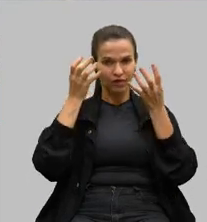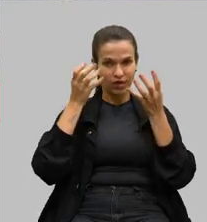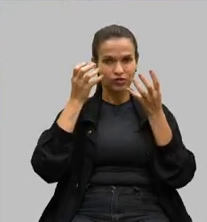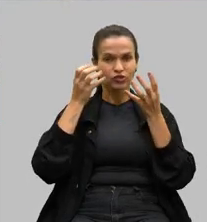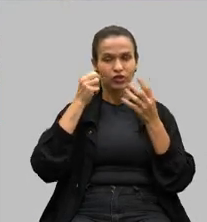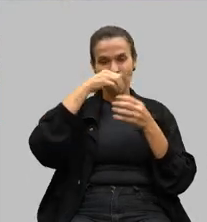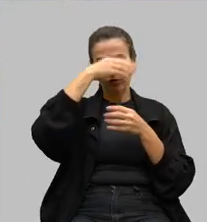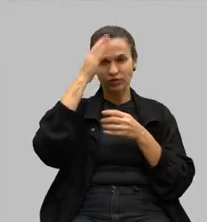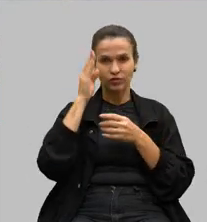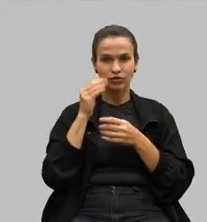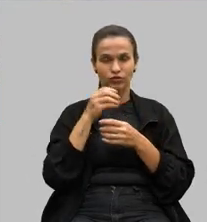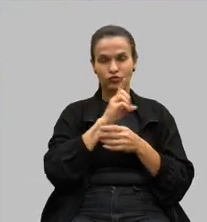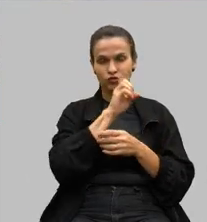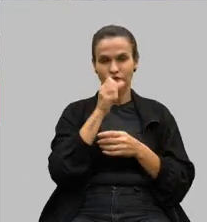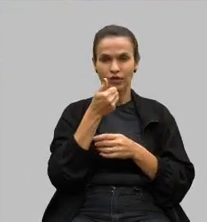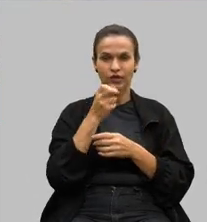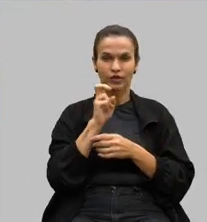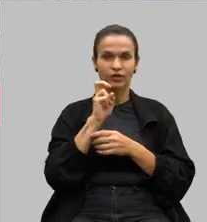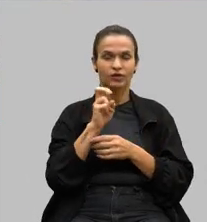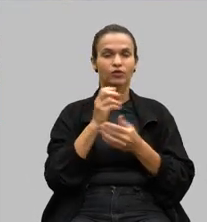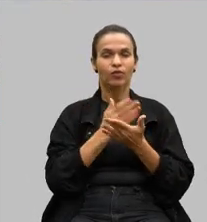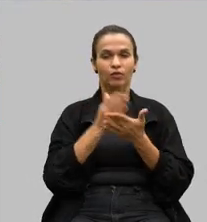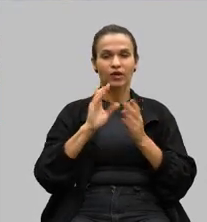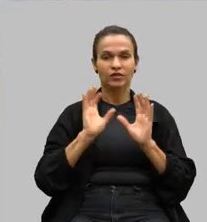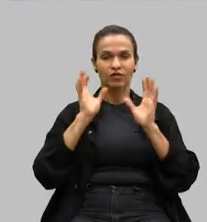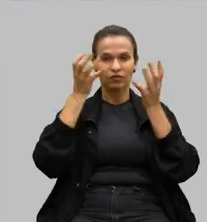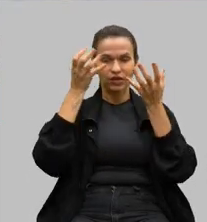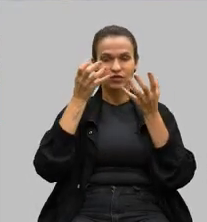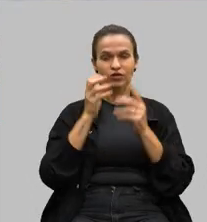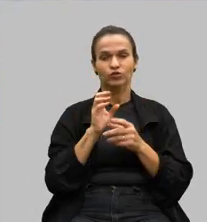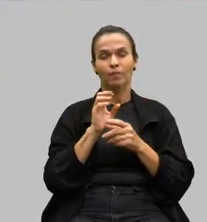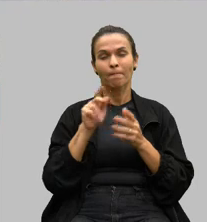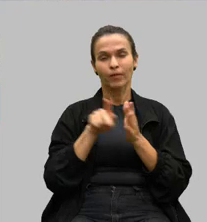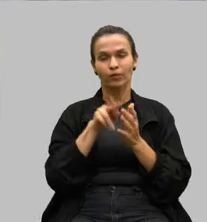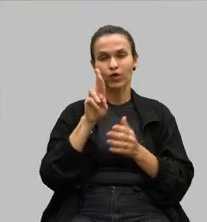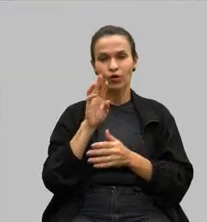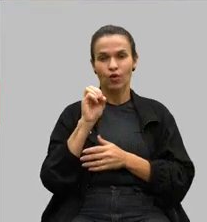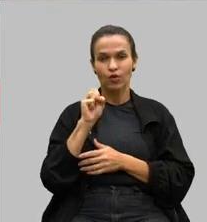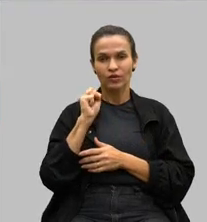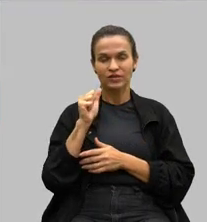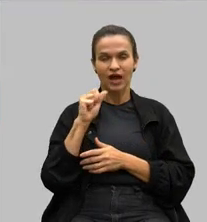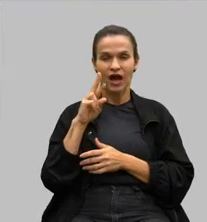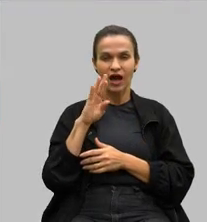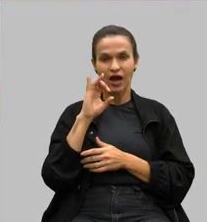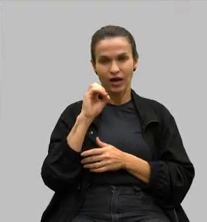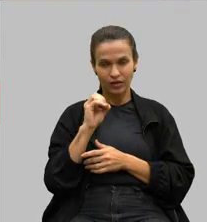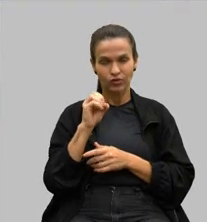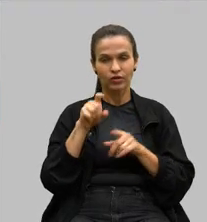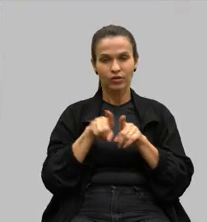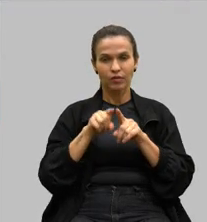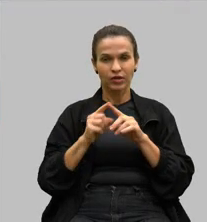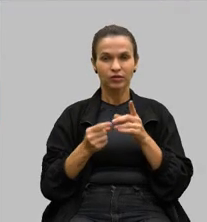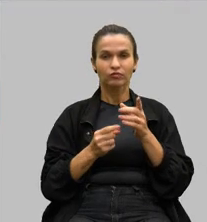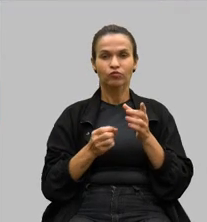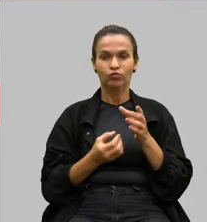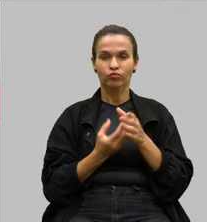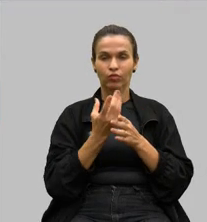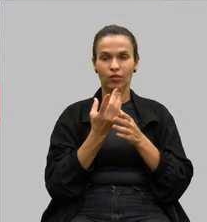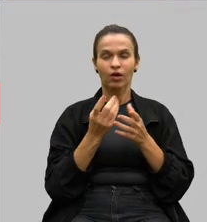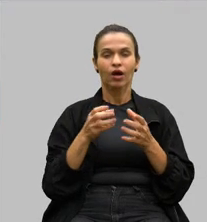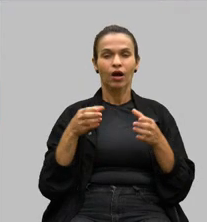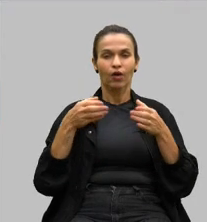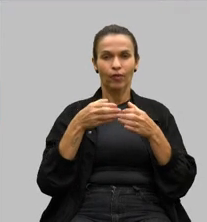15 inicia-se as festividades aí de festa do Rosário elaboração dos inventários das Comunidades Quilombolas em